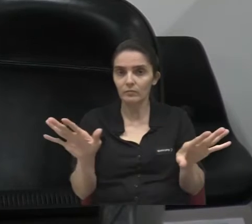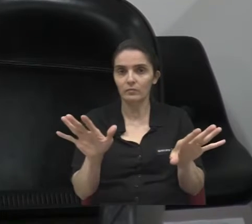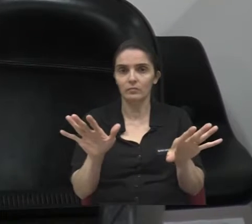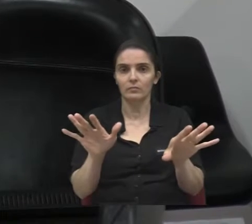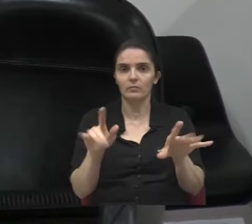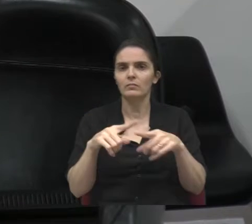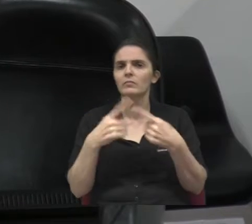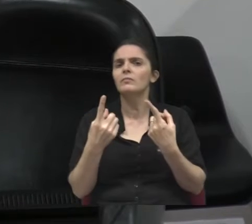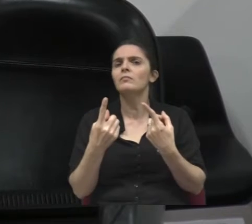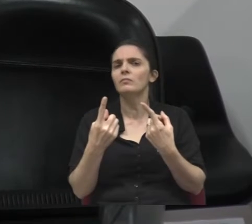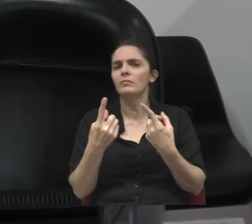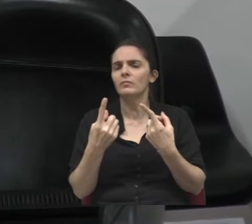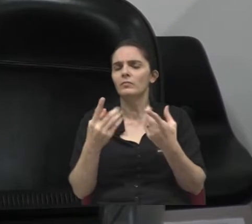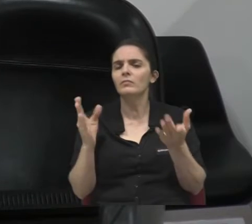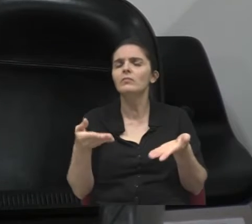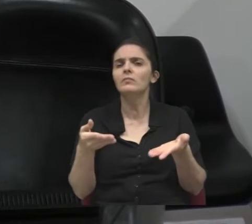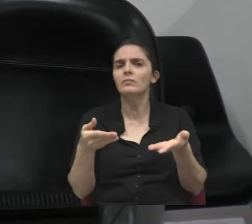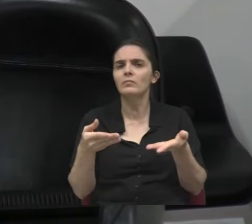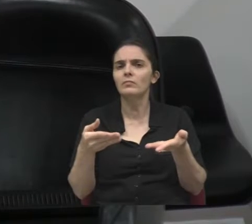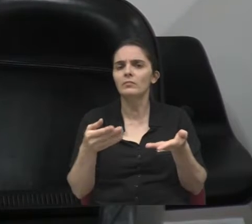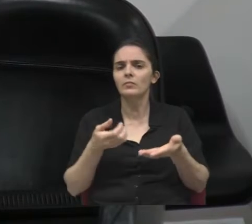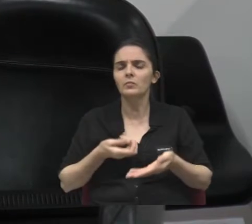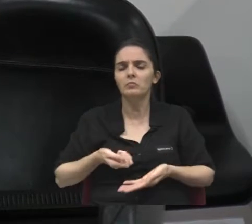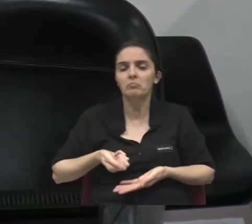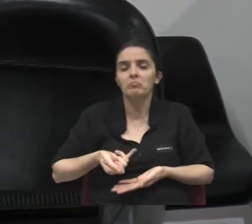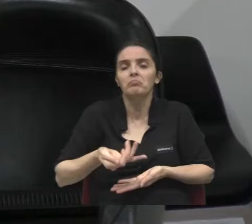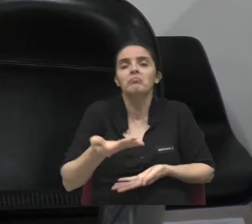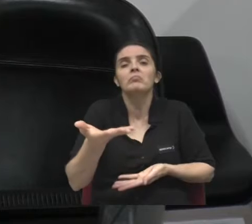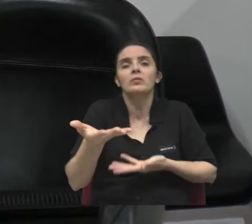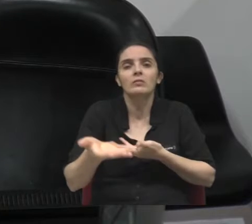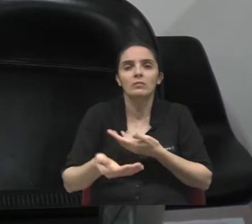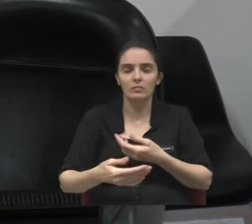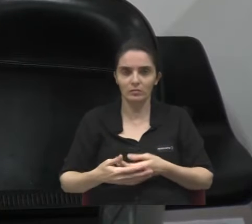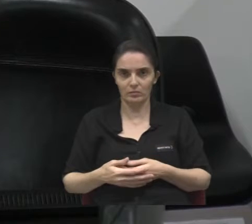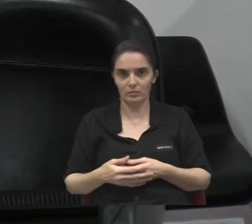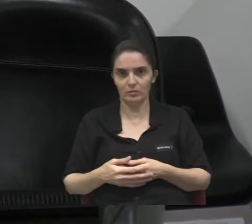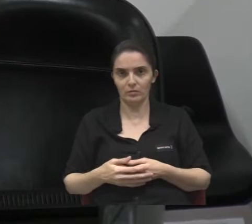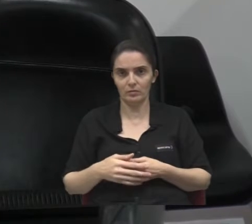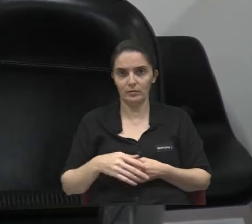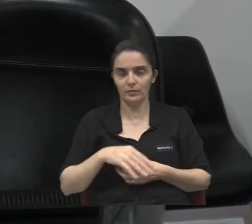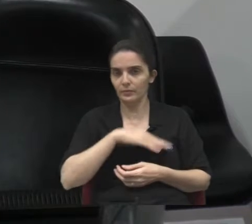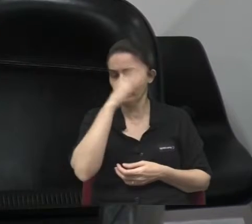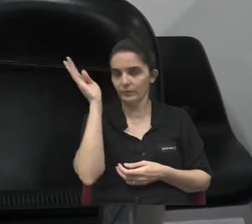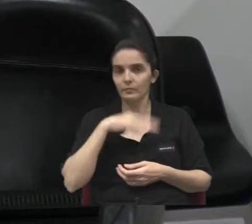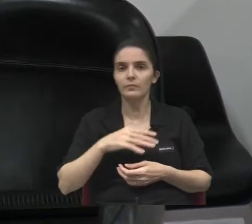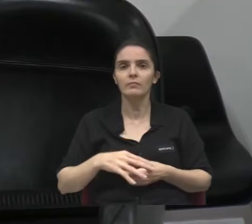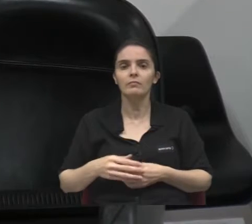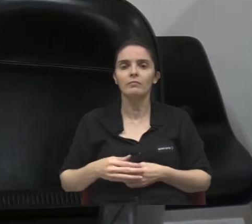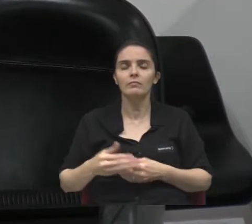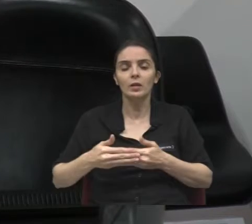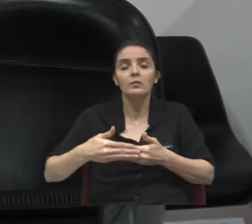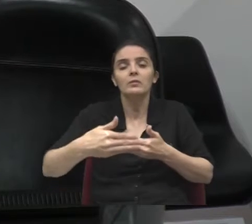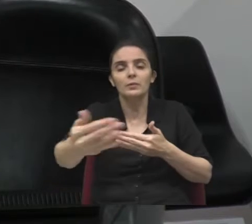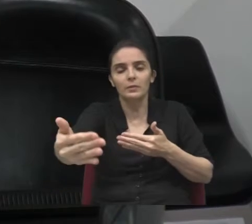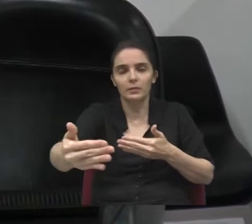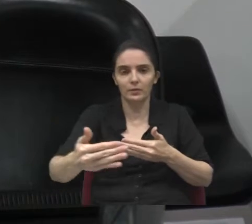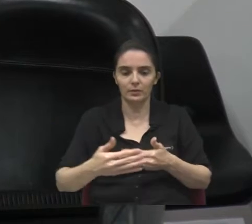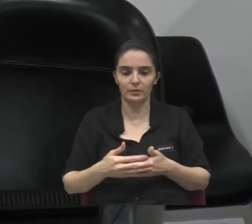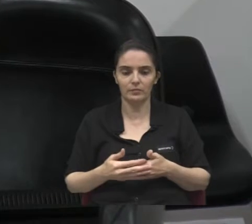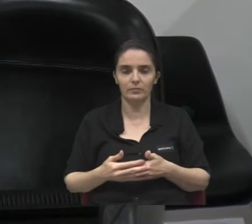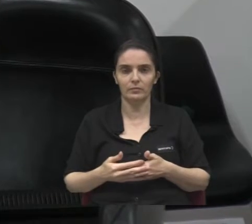protocolo adotado? Por quanto tempo agora, doutor Rafael? Esse é sempre o meu questionamento. Por quanto tempo vai ser calculado